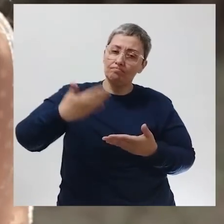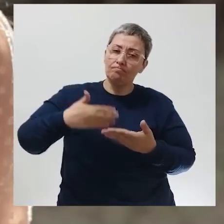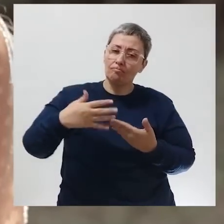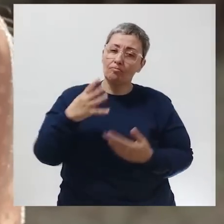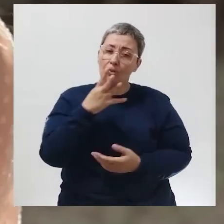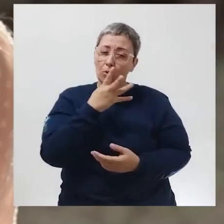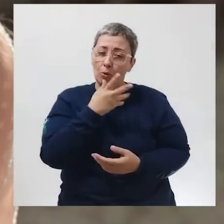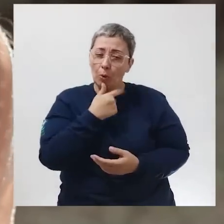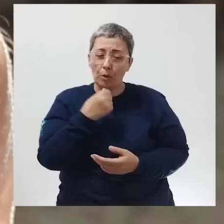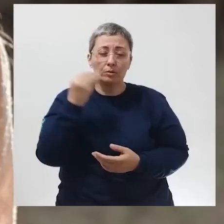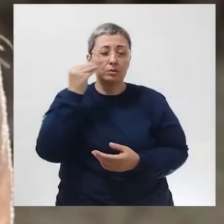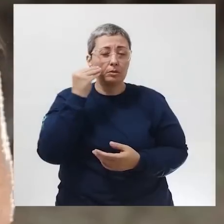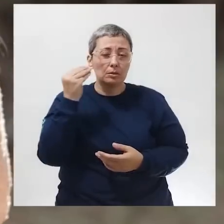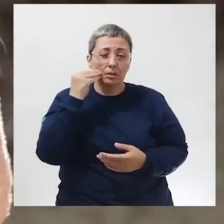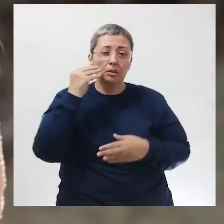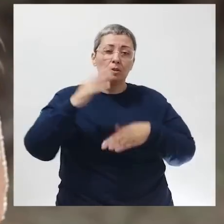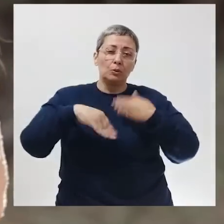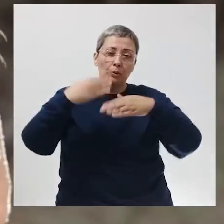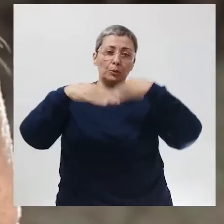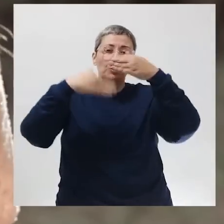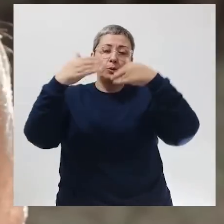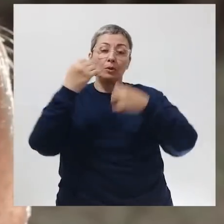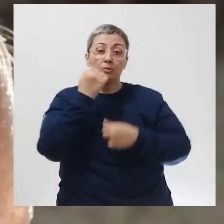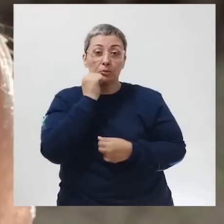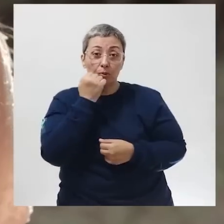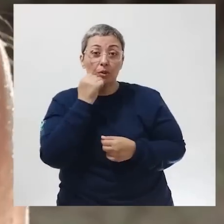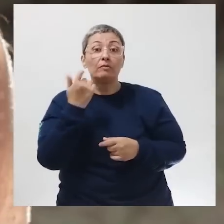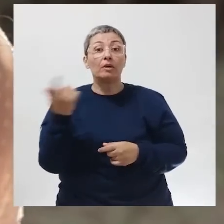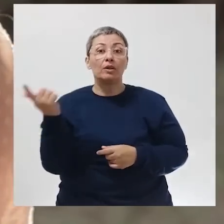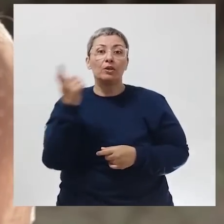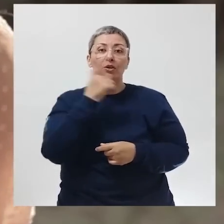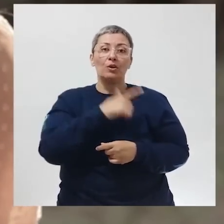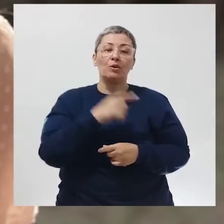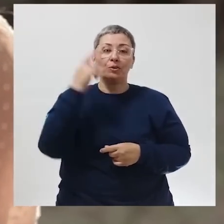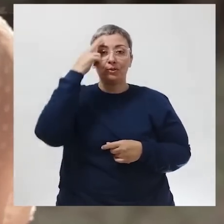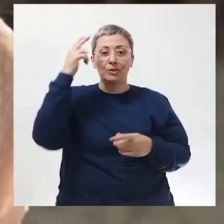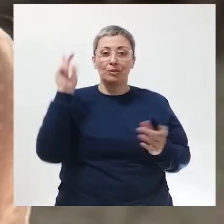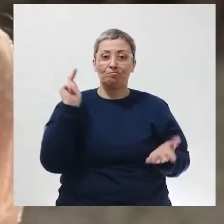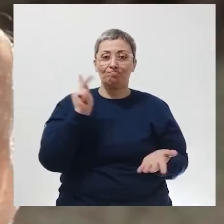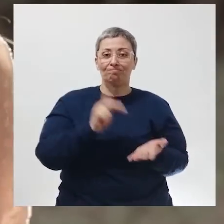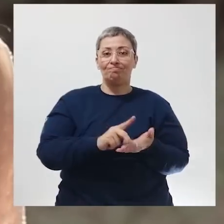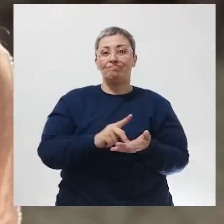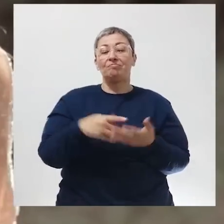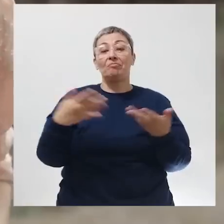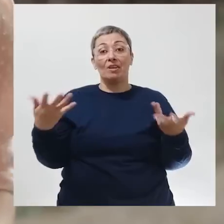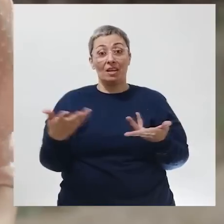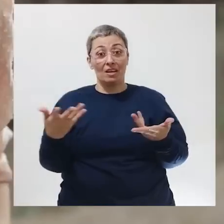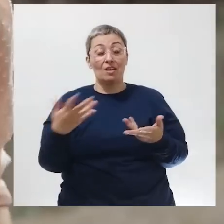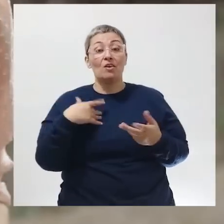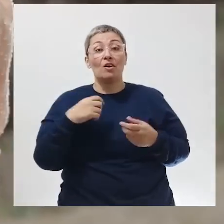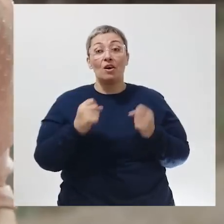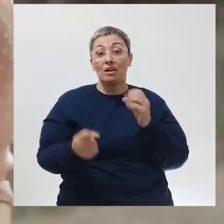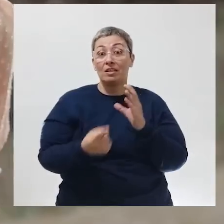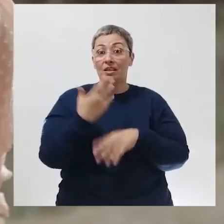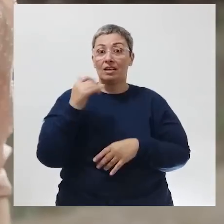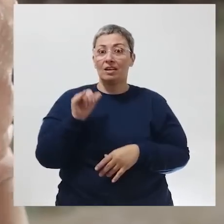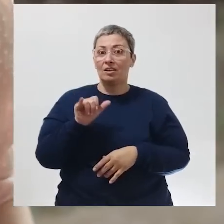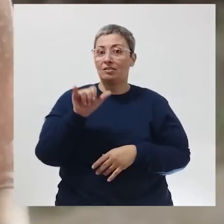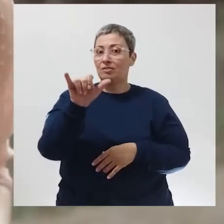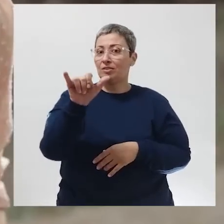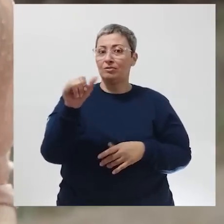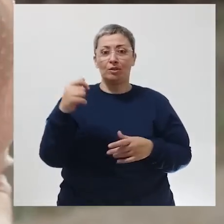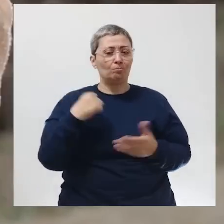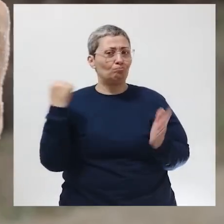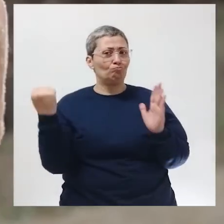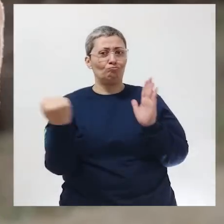muito longo de experimentos e de evolução da ciência é que esse sonho se tornou uma realidade. Bom, a criação do avião foi